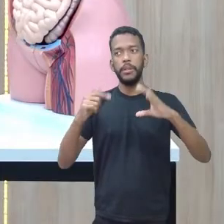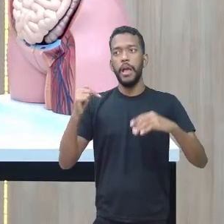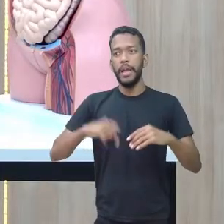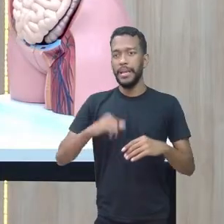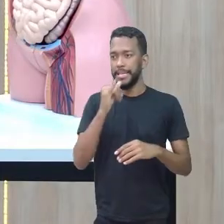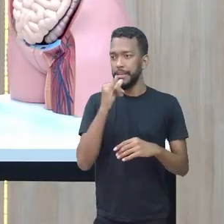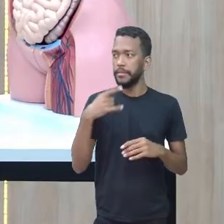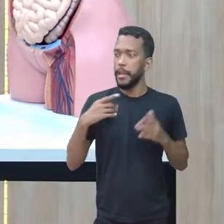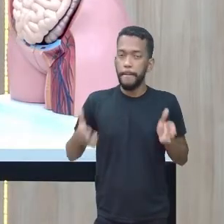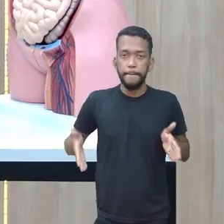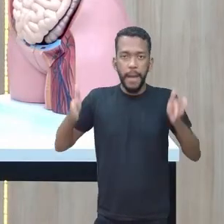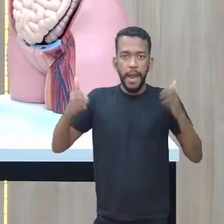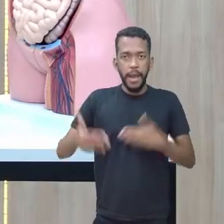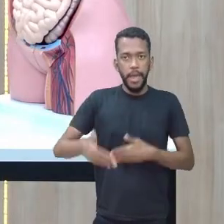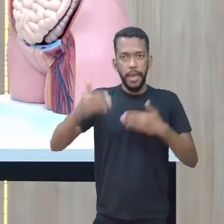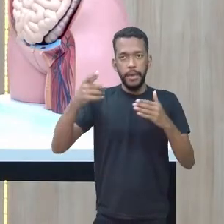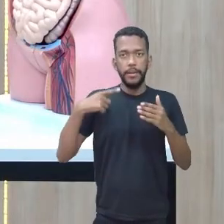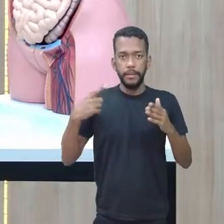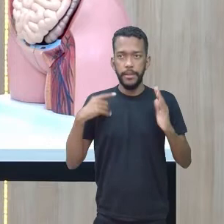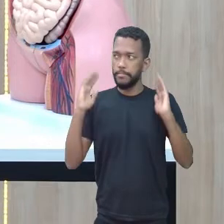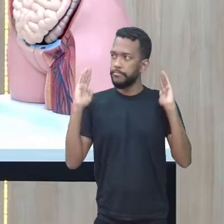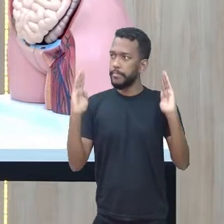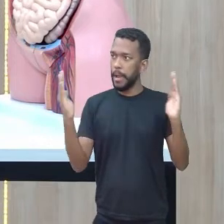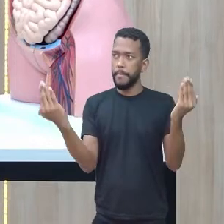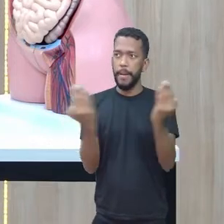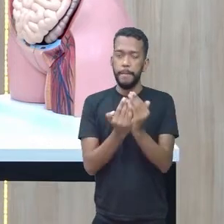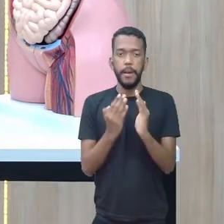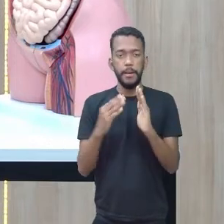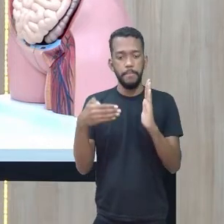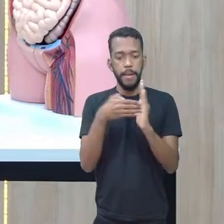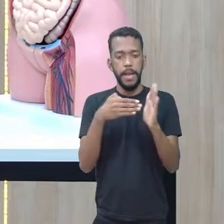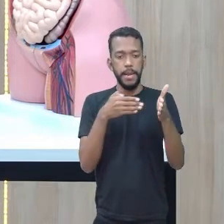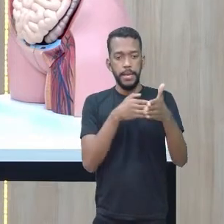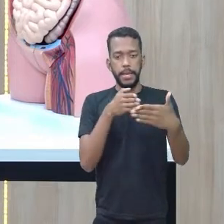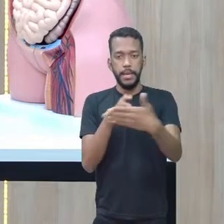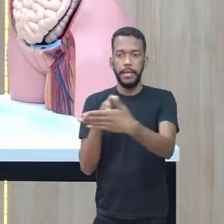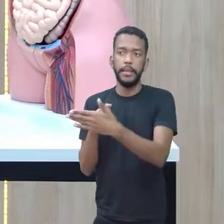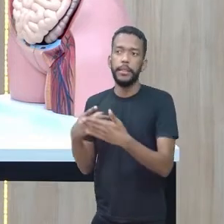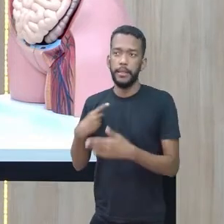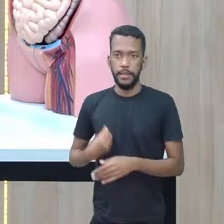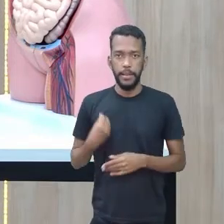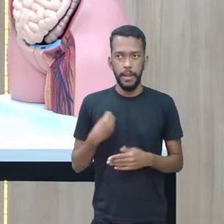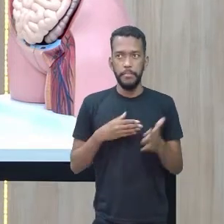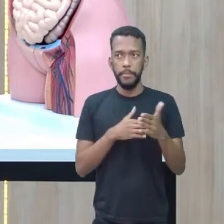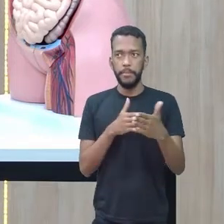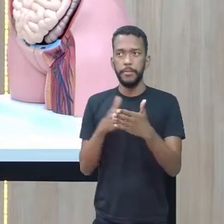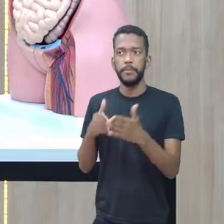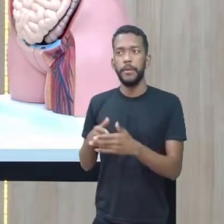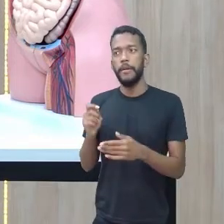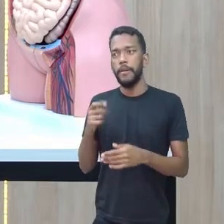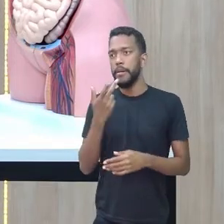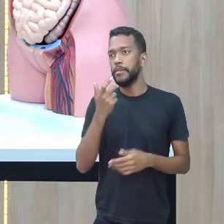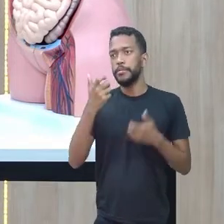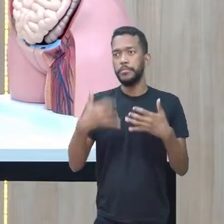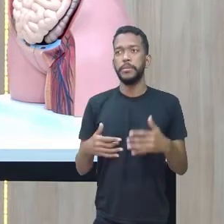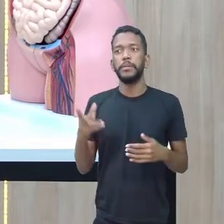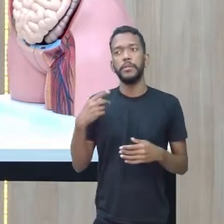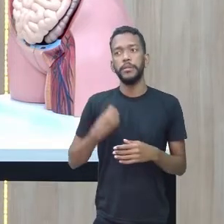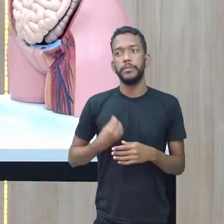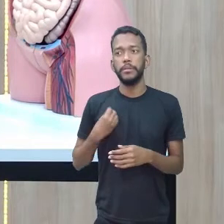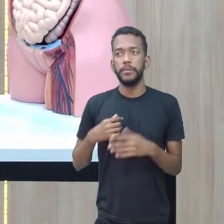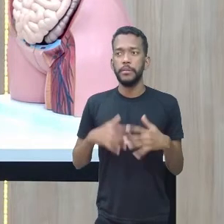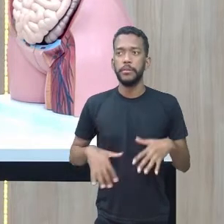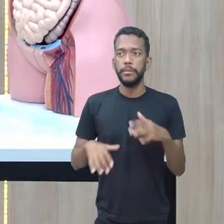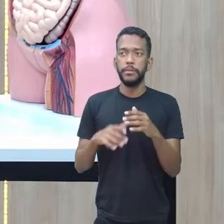estúdio, as paredes seria essa parte. Ela está nos envolvendo, delimitando, fazendo com que o barulho externo